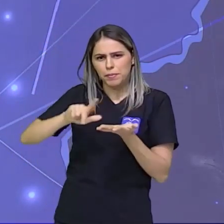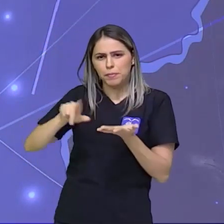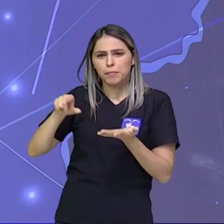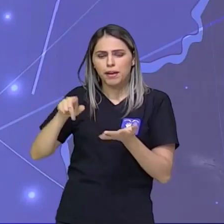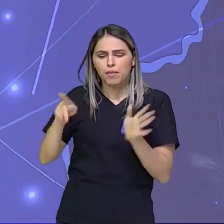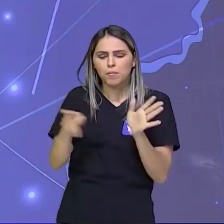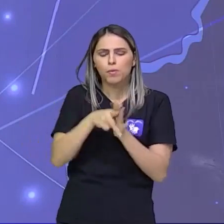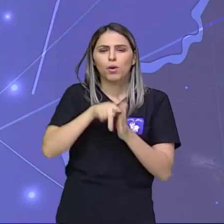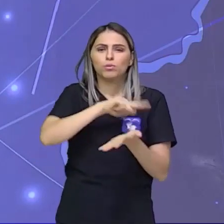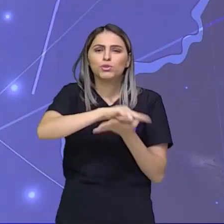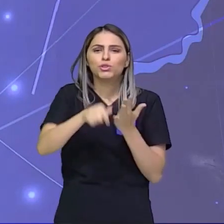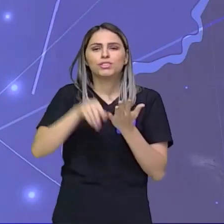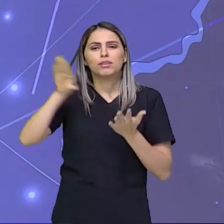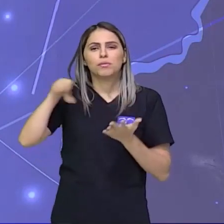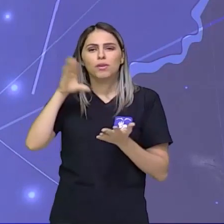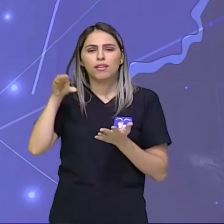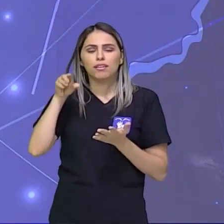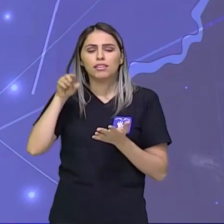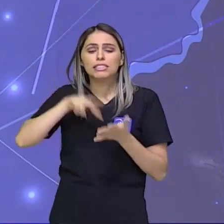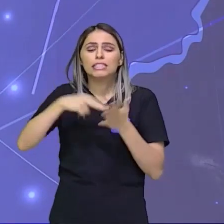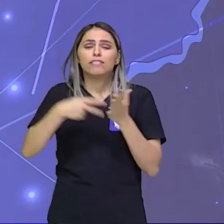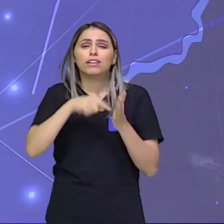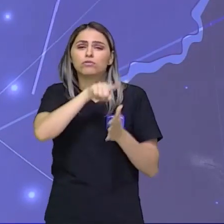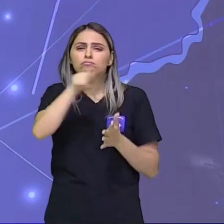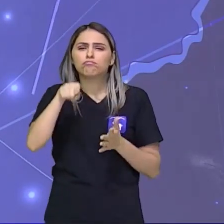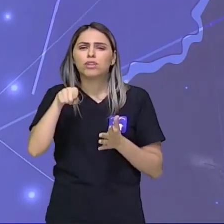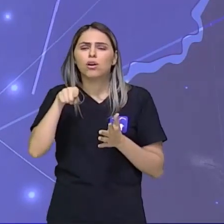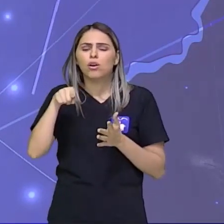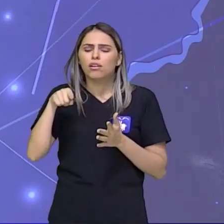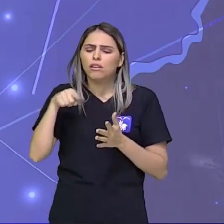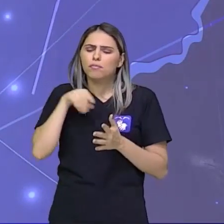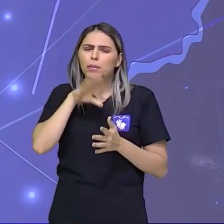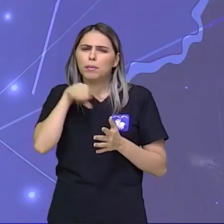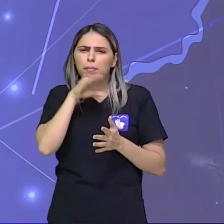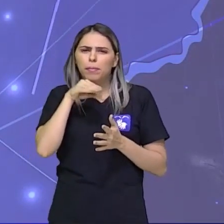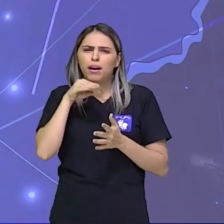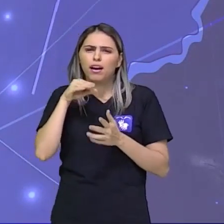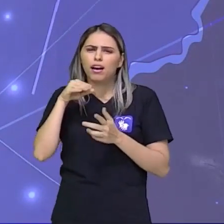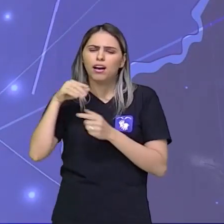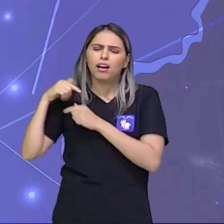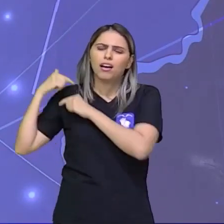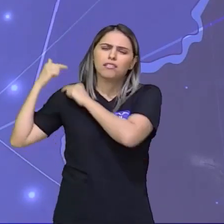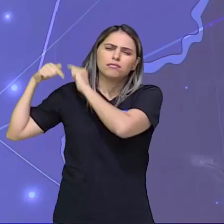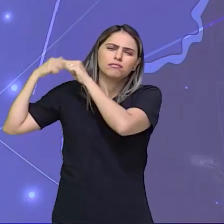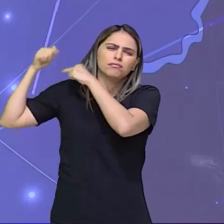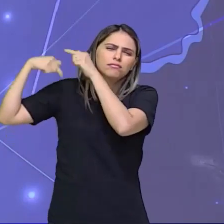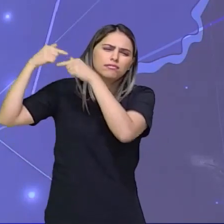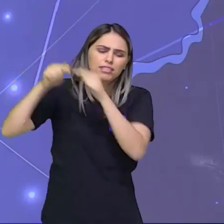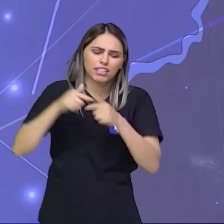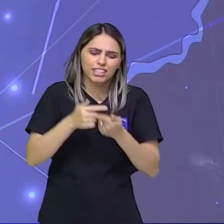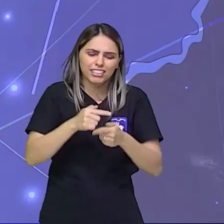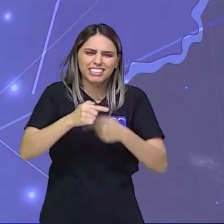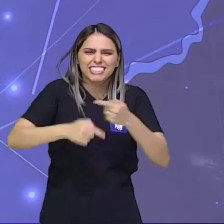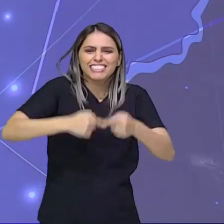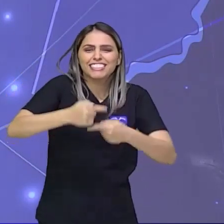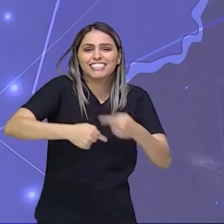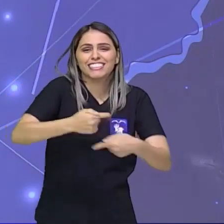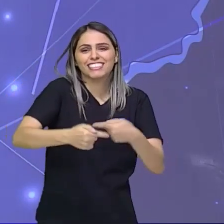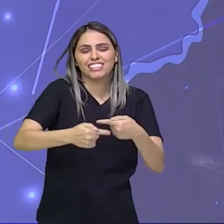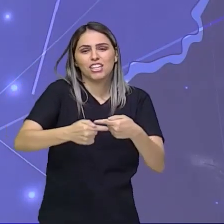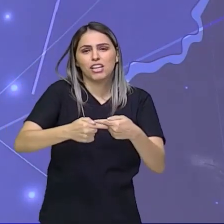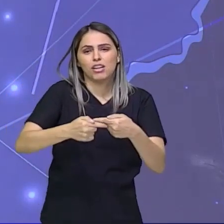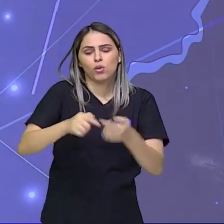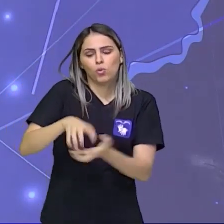orais, que é aquilo que nós falamos, em que é passado de geração em geração, dos mais velhos para os mais